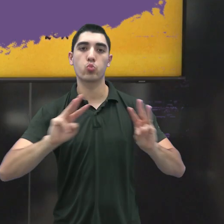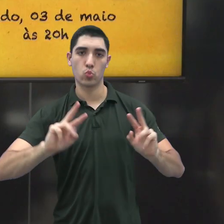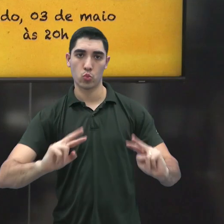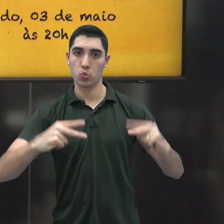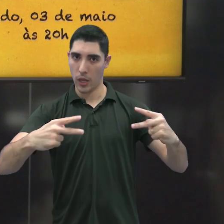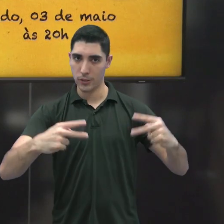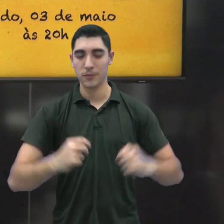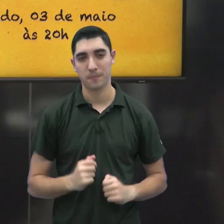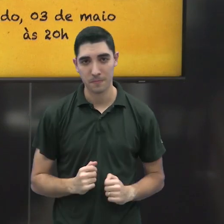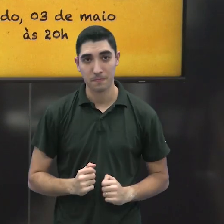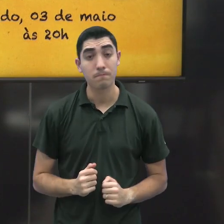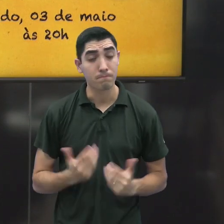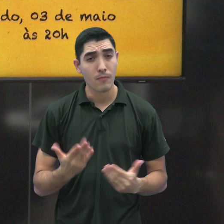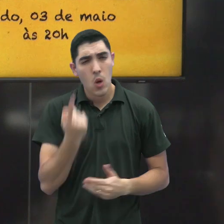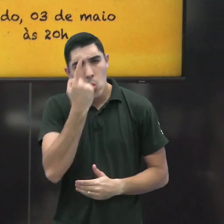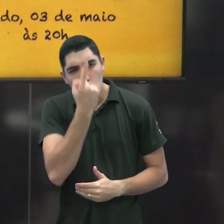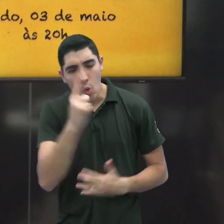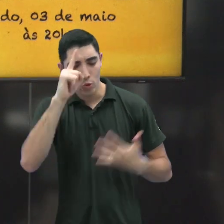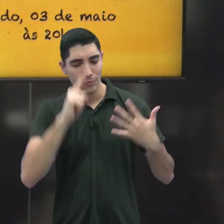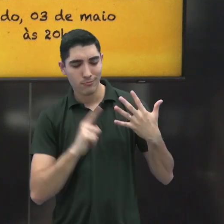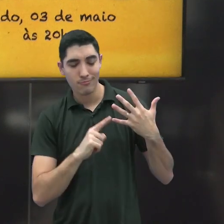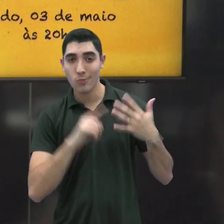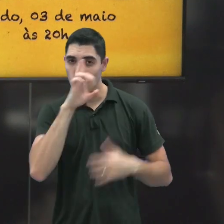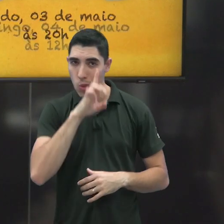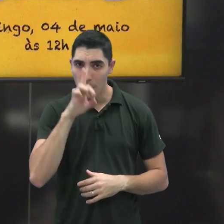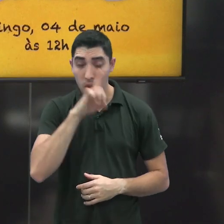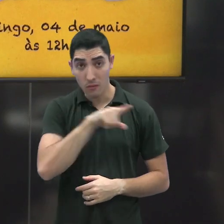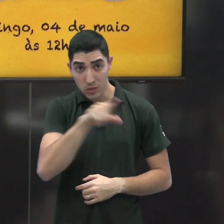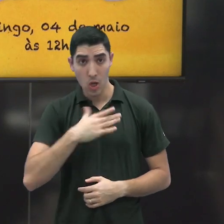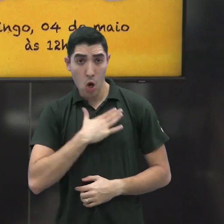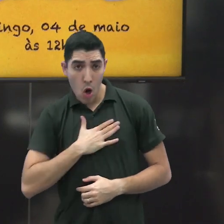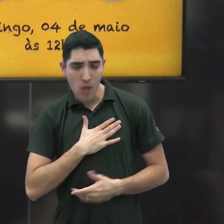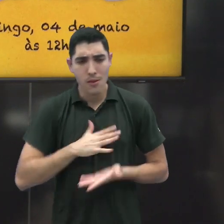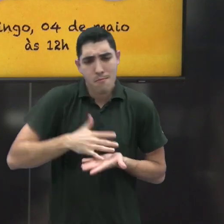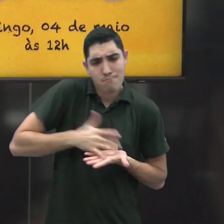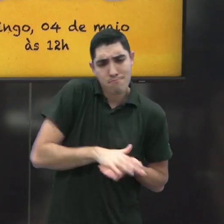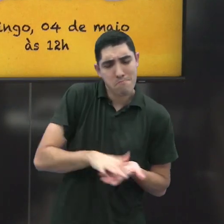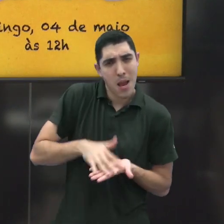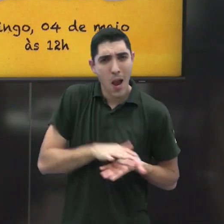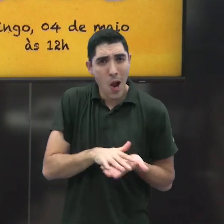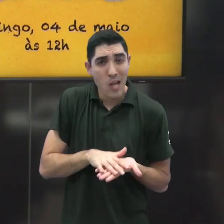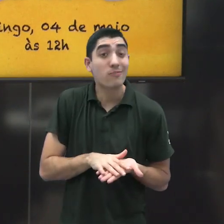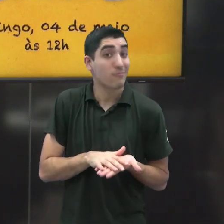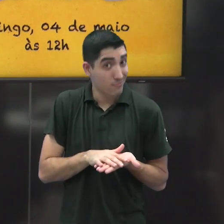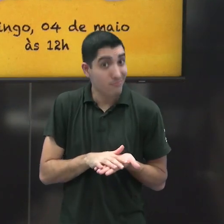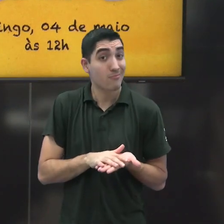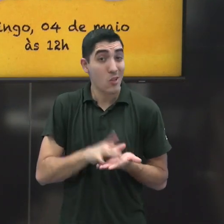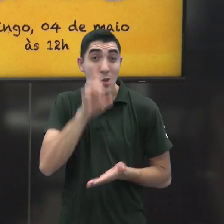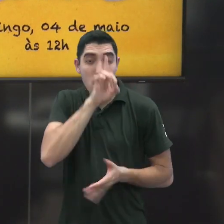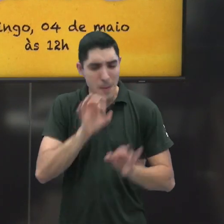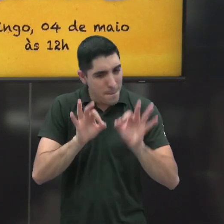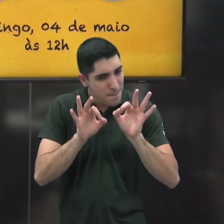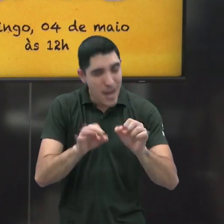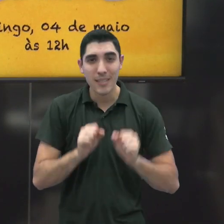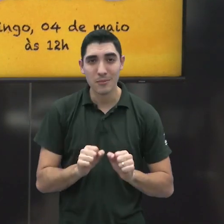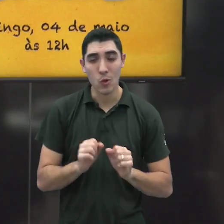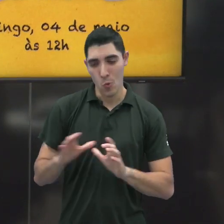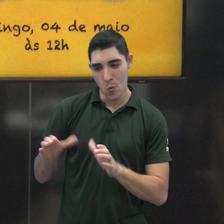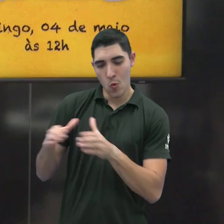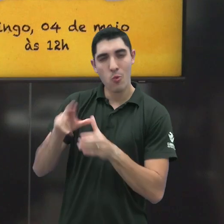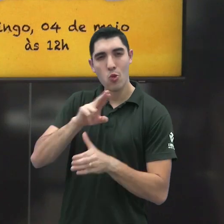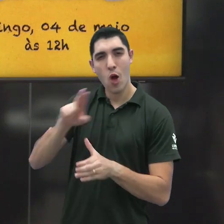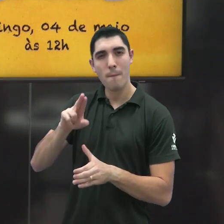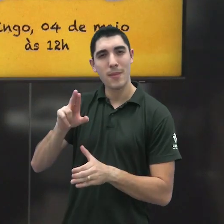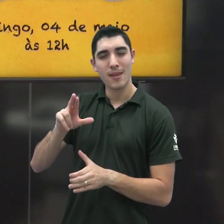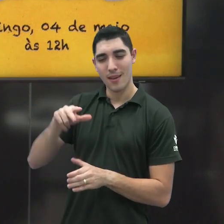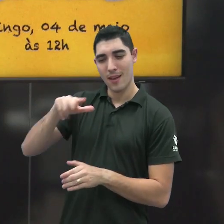pelo site do teatro também, tá bem legal. E para finalizar nossa programação, se você curte um pagodinho, a sua programação tá no domingo.